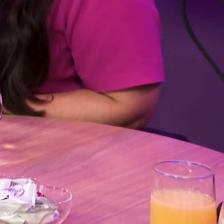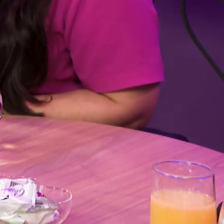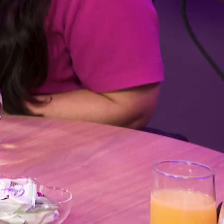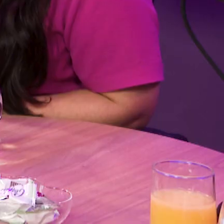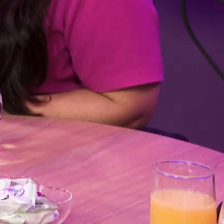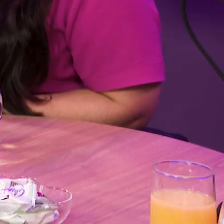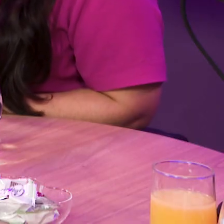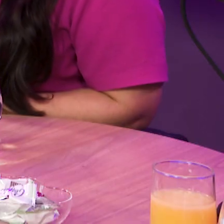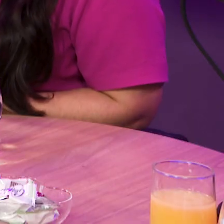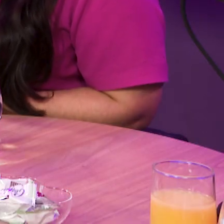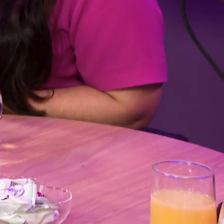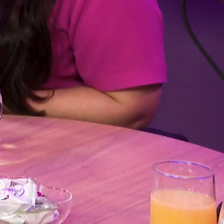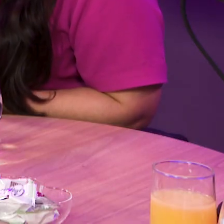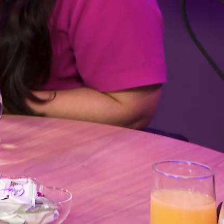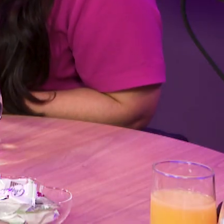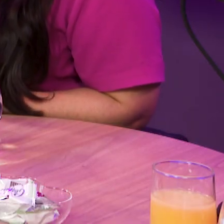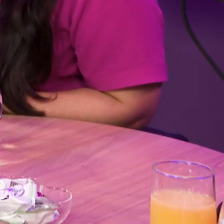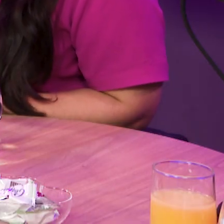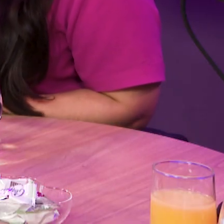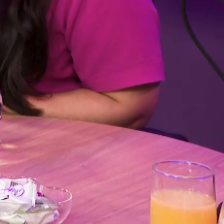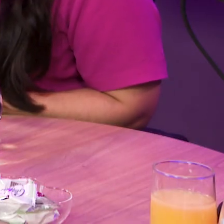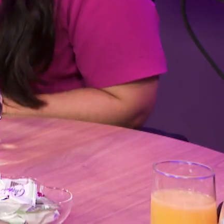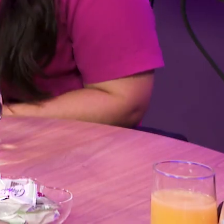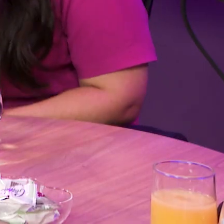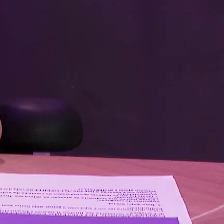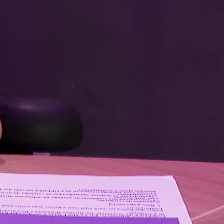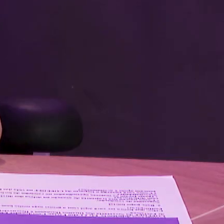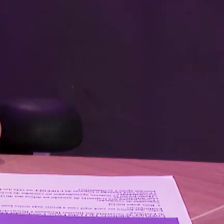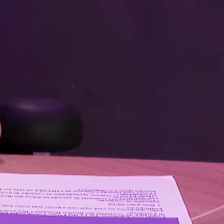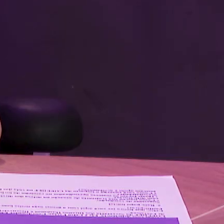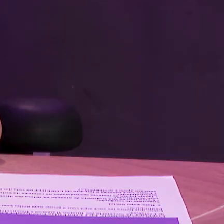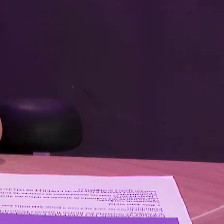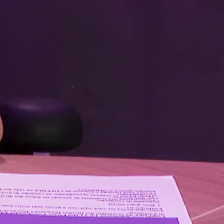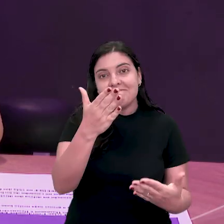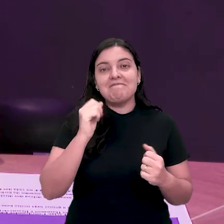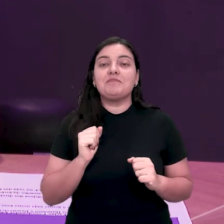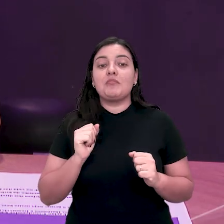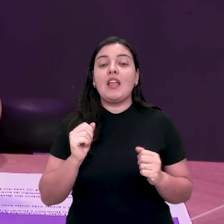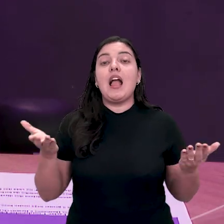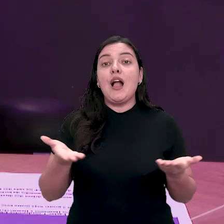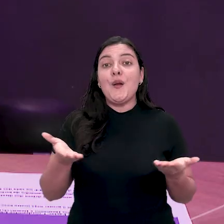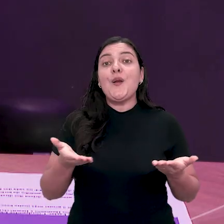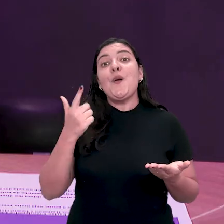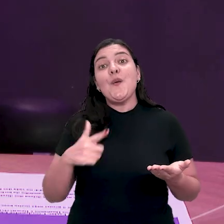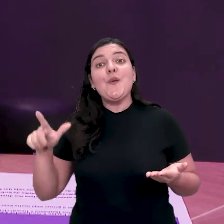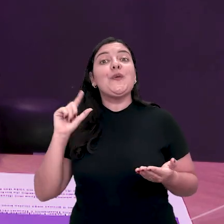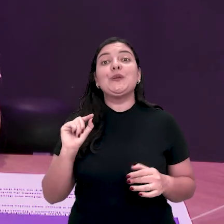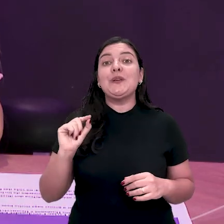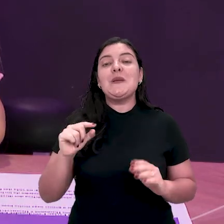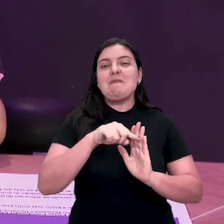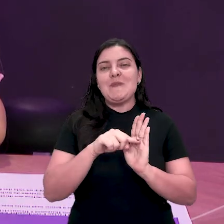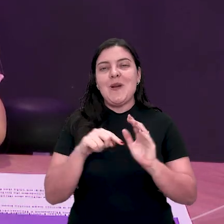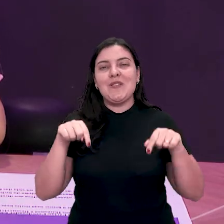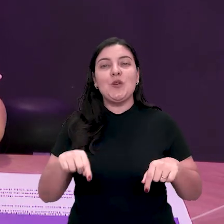contra o capacitismo. E é isso. Obrigada, amigo. E a gente tem um quadro também aqui no